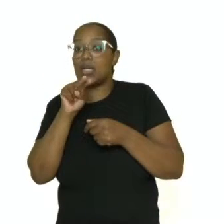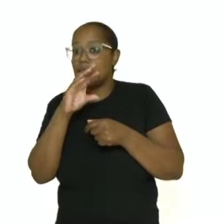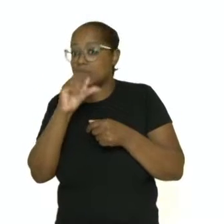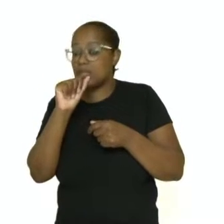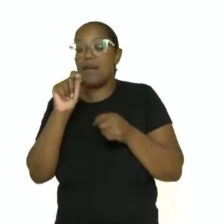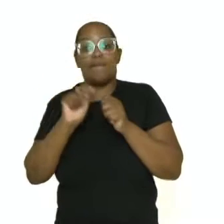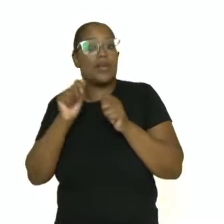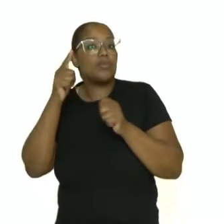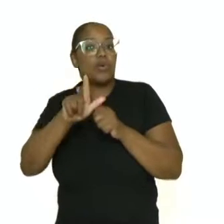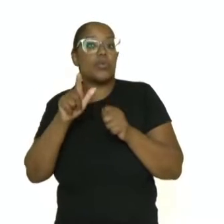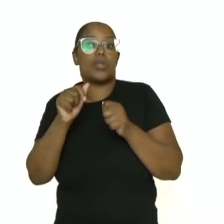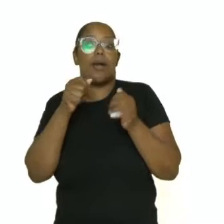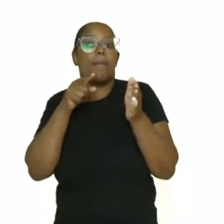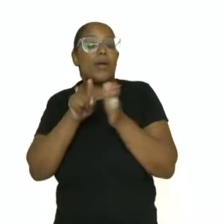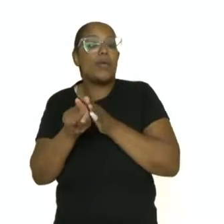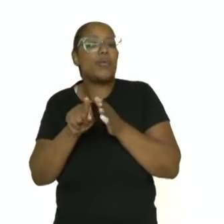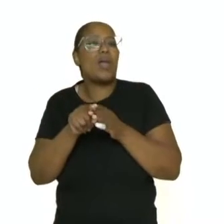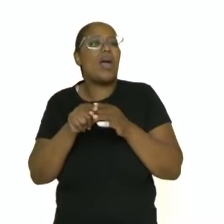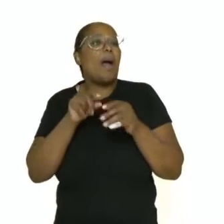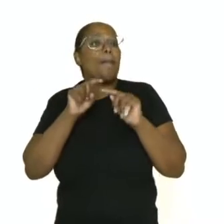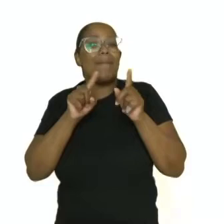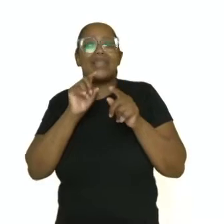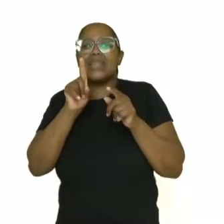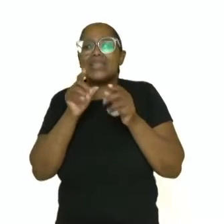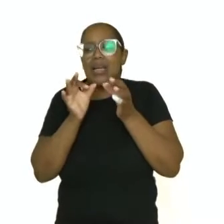serão suficientes em longo prazo?